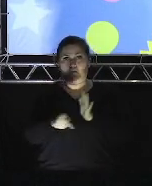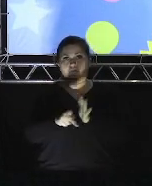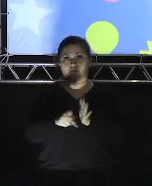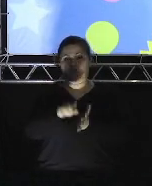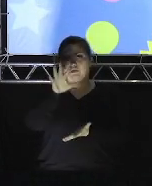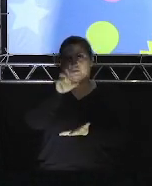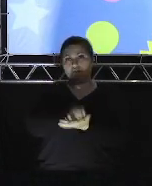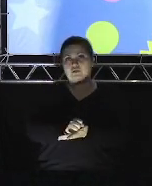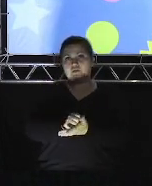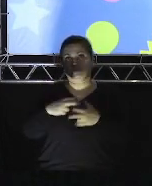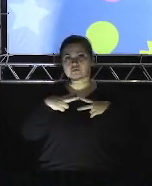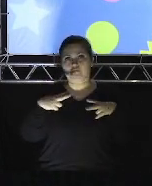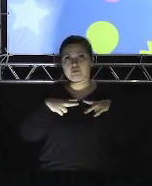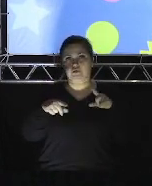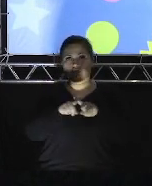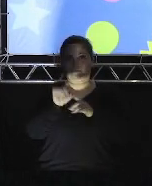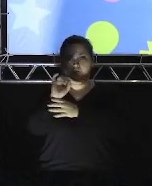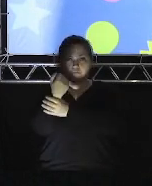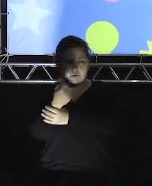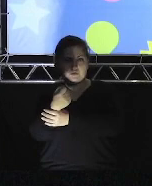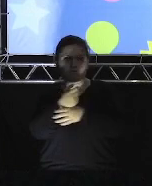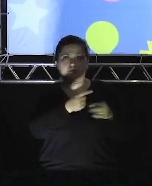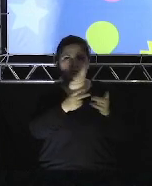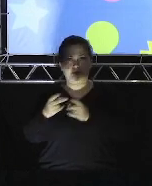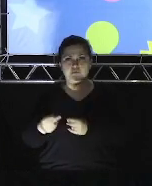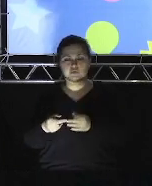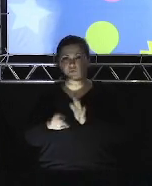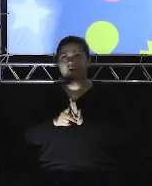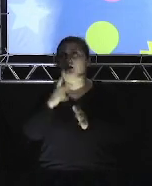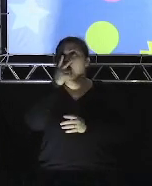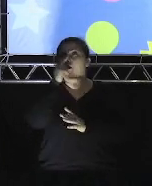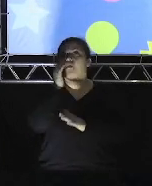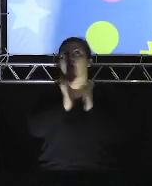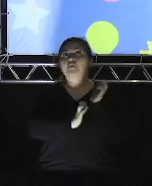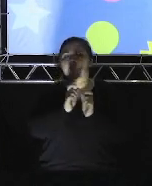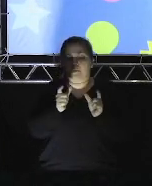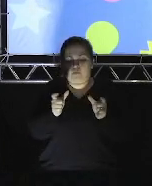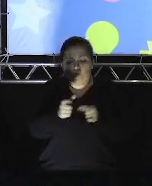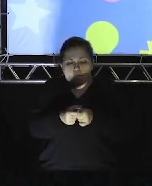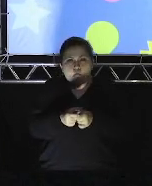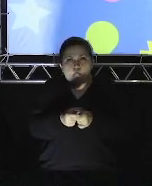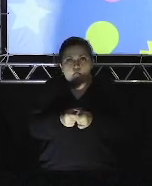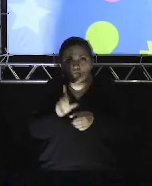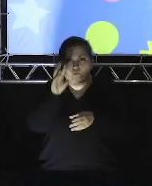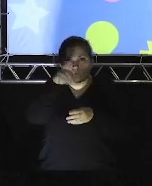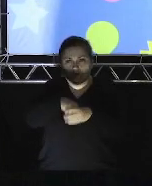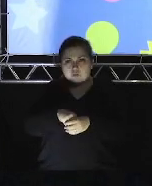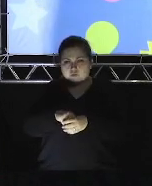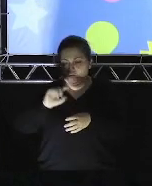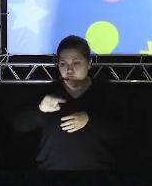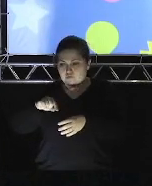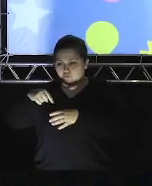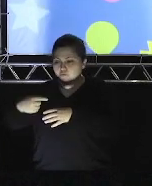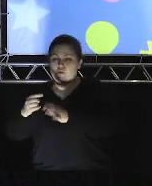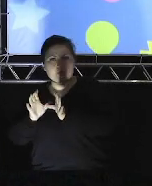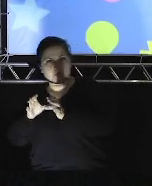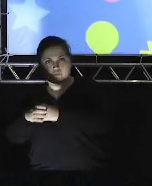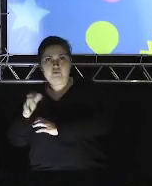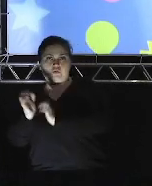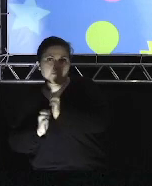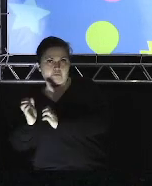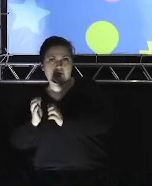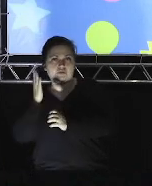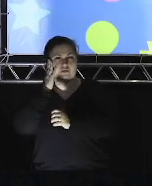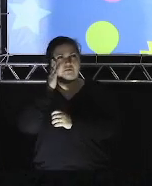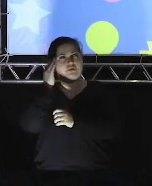seguro. E só para fazer um disclaimer, uma business unit é como se fosse uma mini empresa dentro da empresa. Então, quando a gente olha